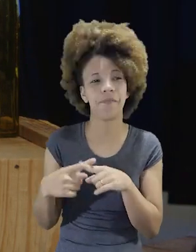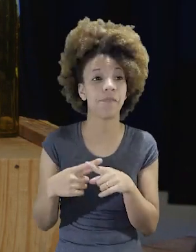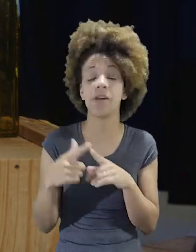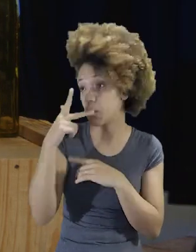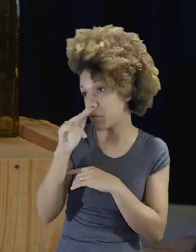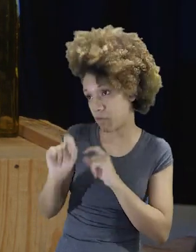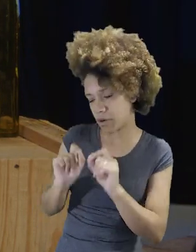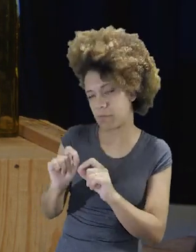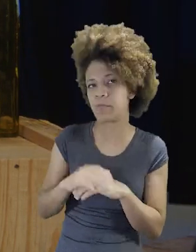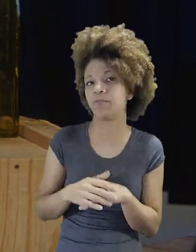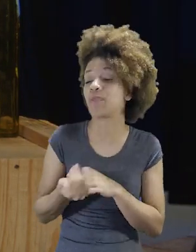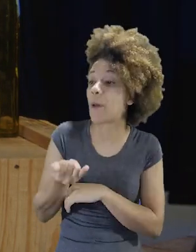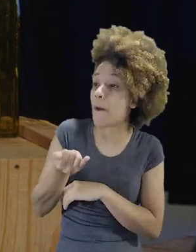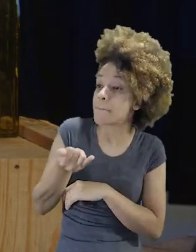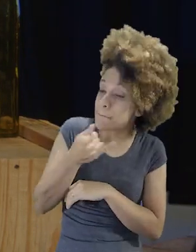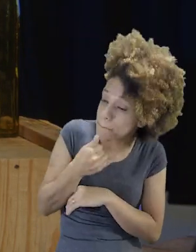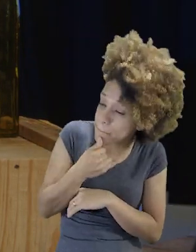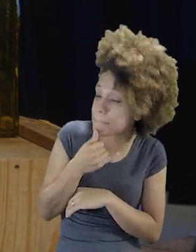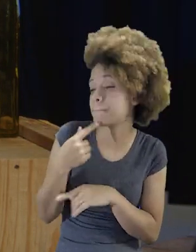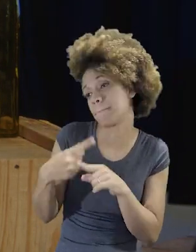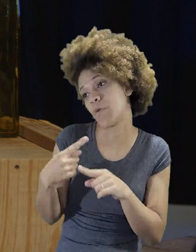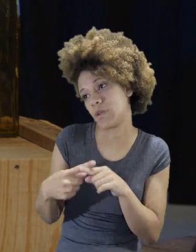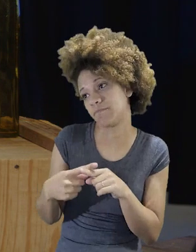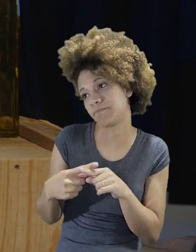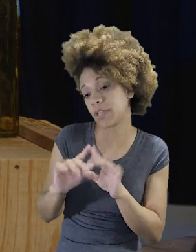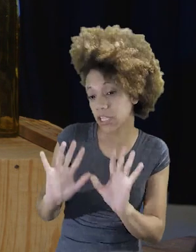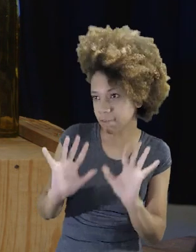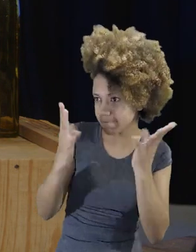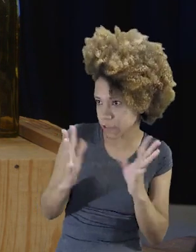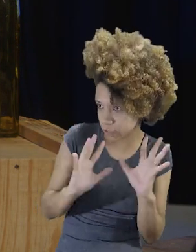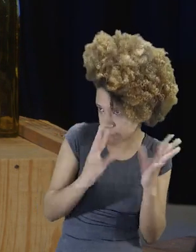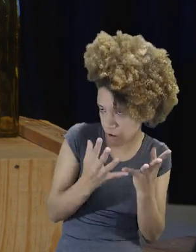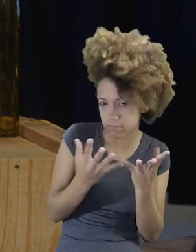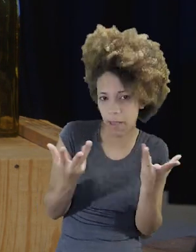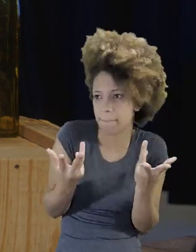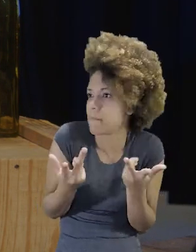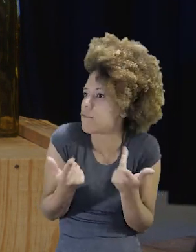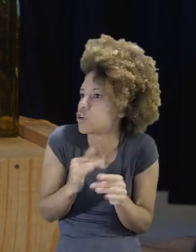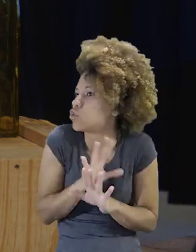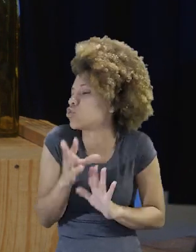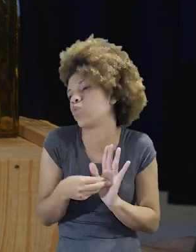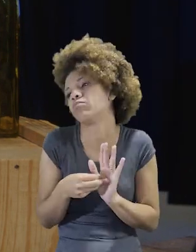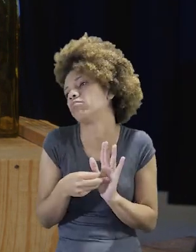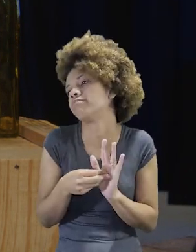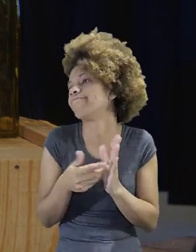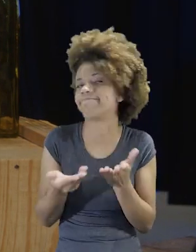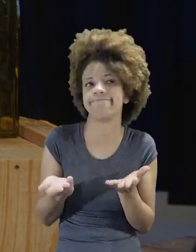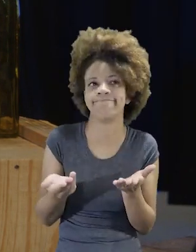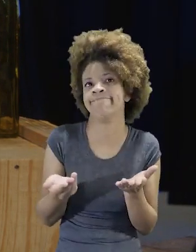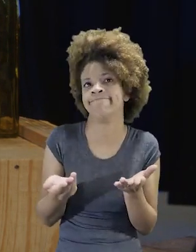esses festivais incríveis todos eles sejam eles sejam caros porque